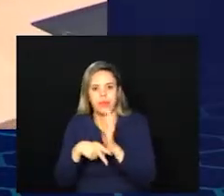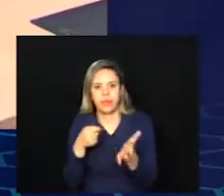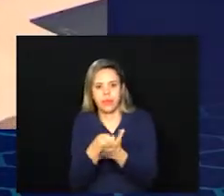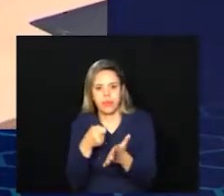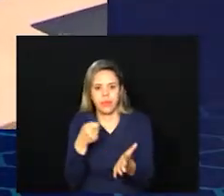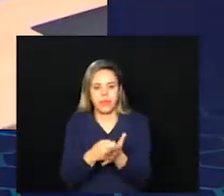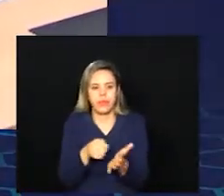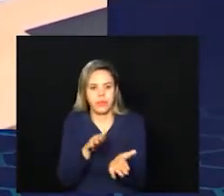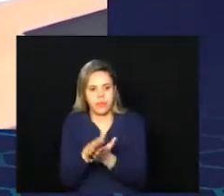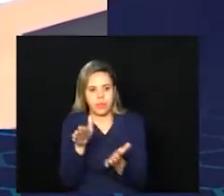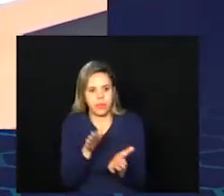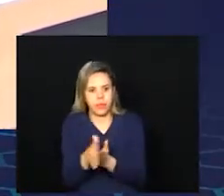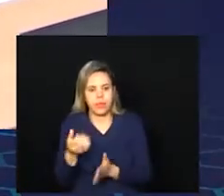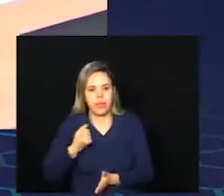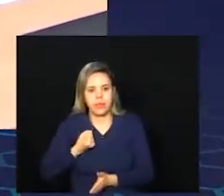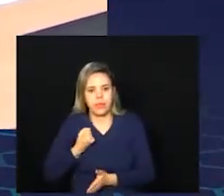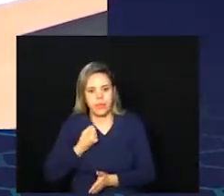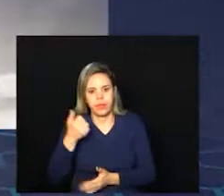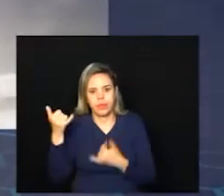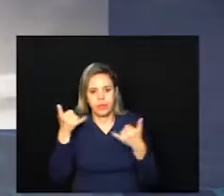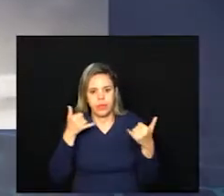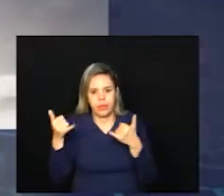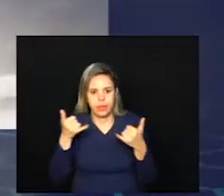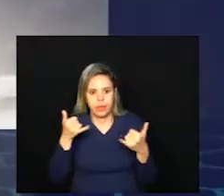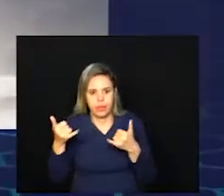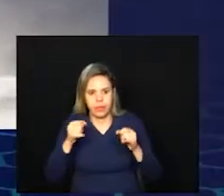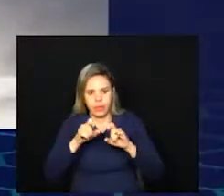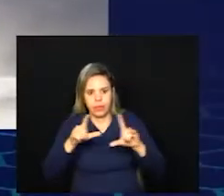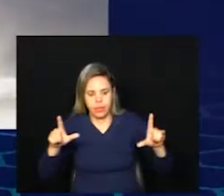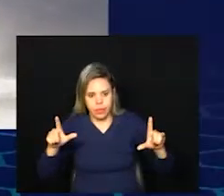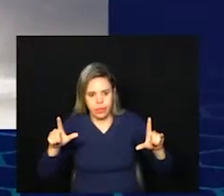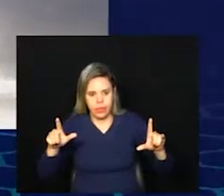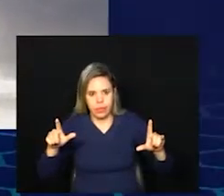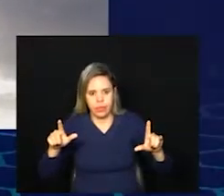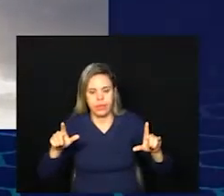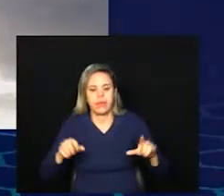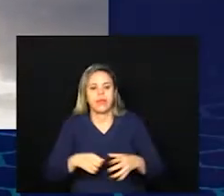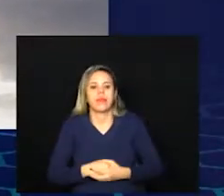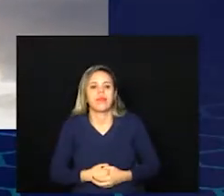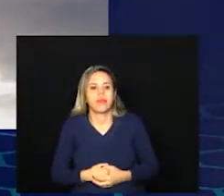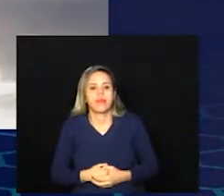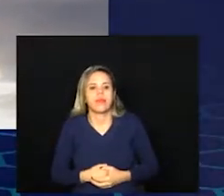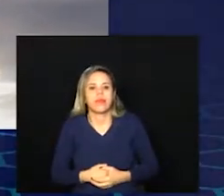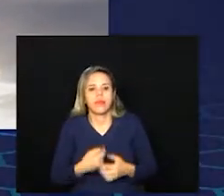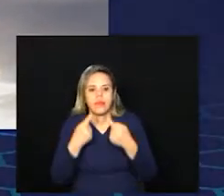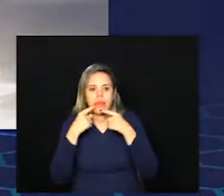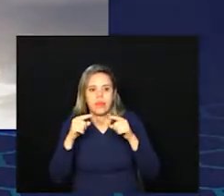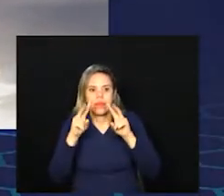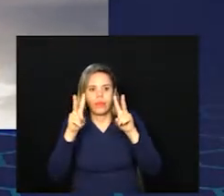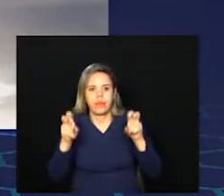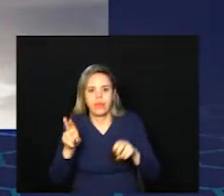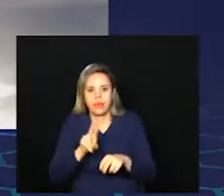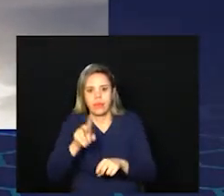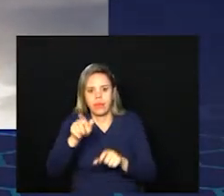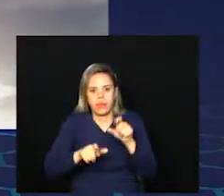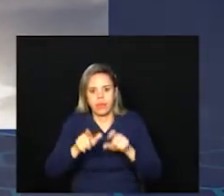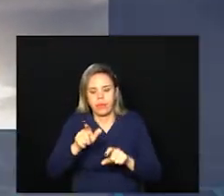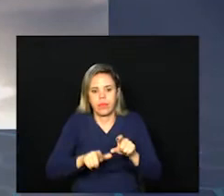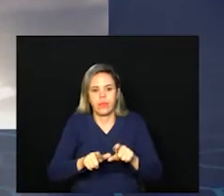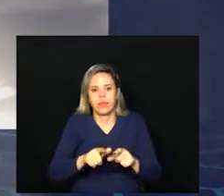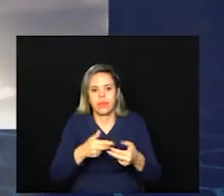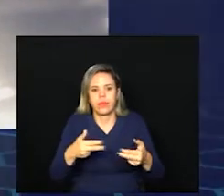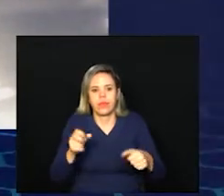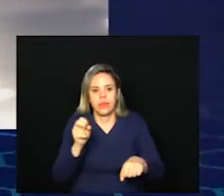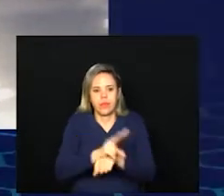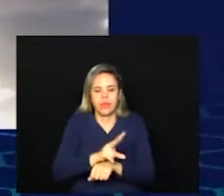obriga a publicação de número de telefone nas placas de sinalização para reclamação de usuários em